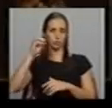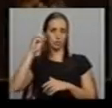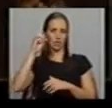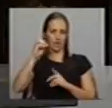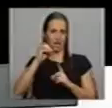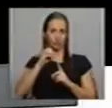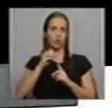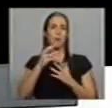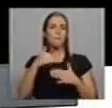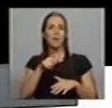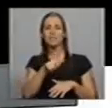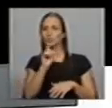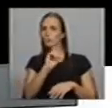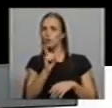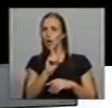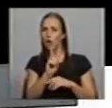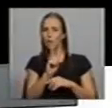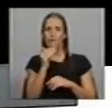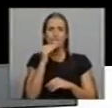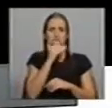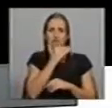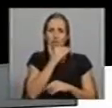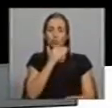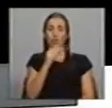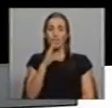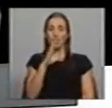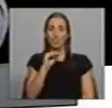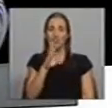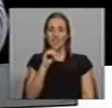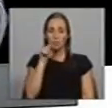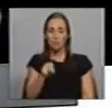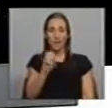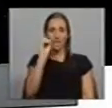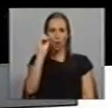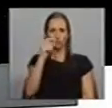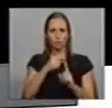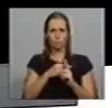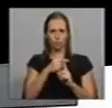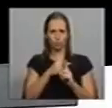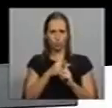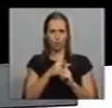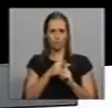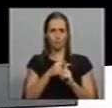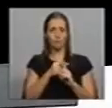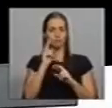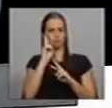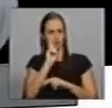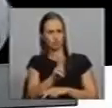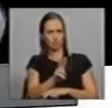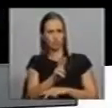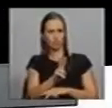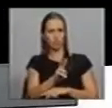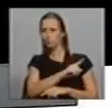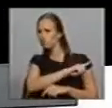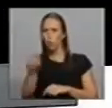frios, entre aspas, cerca de 10 mil graus de temperatura. Portanto, essa é também a surpresa. Não só encontrar filamentos, halos em todos